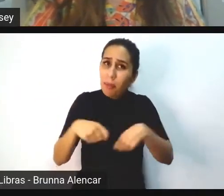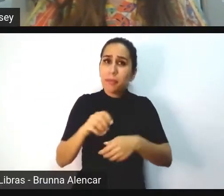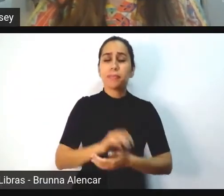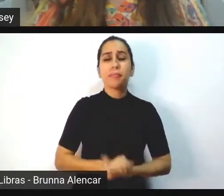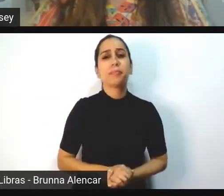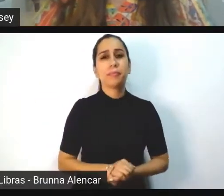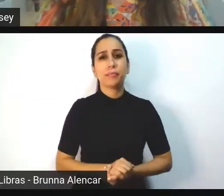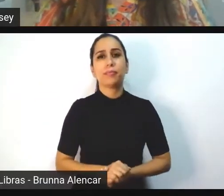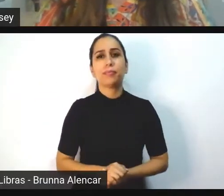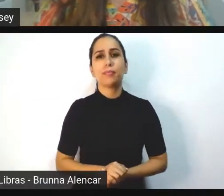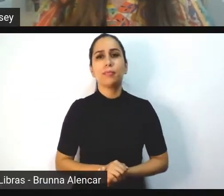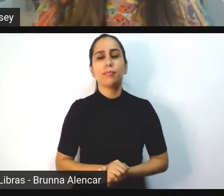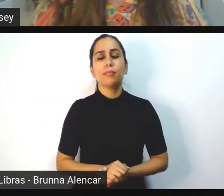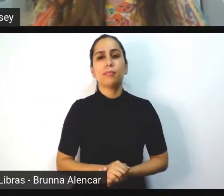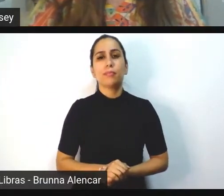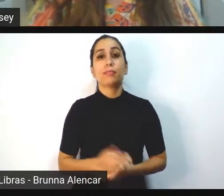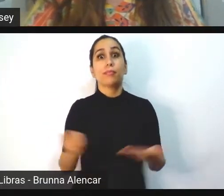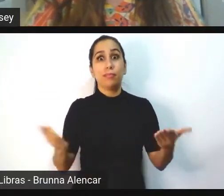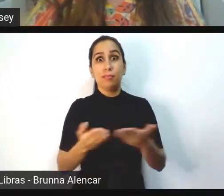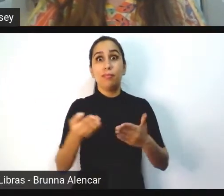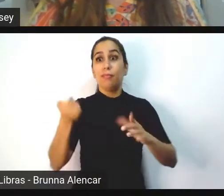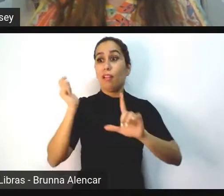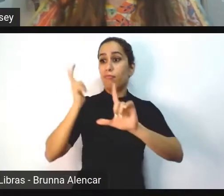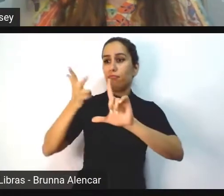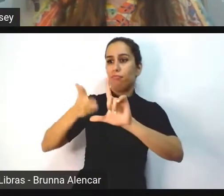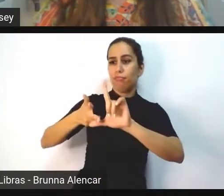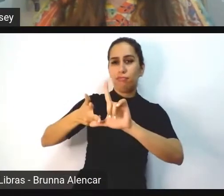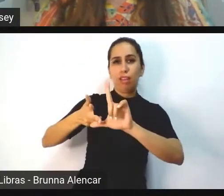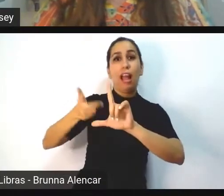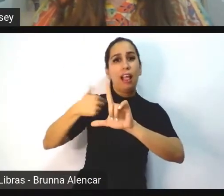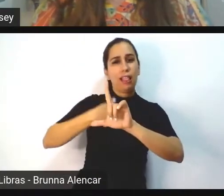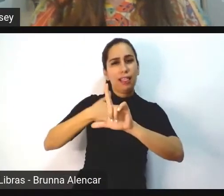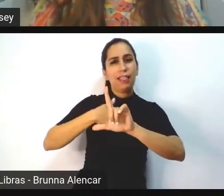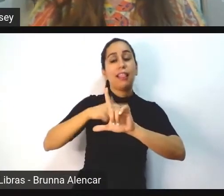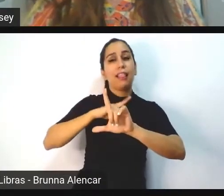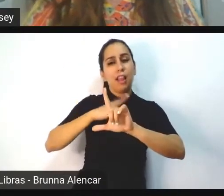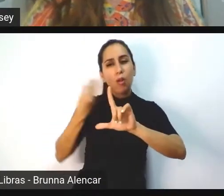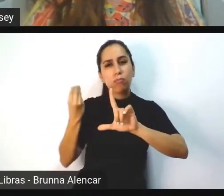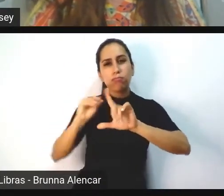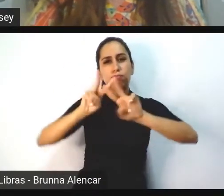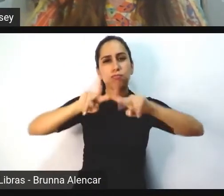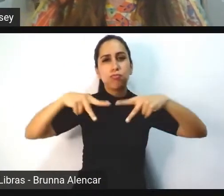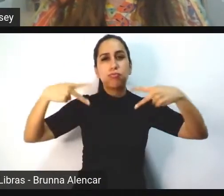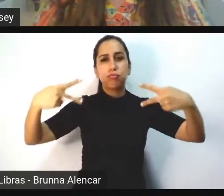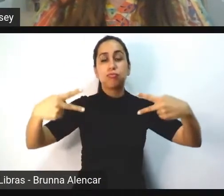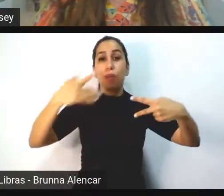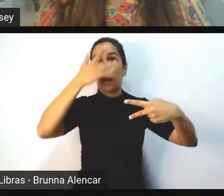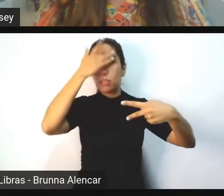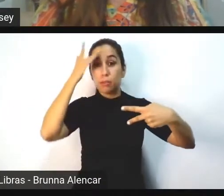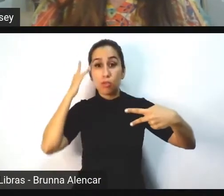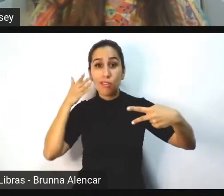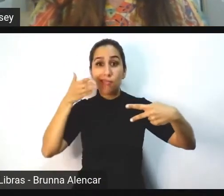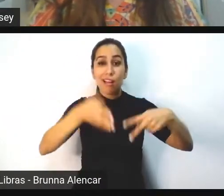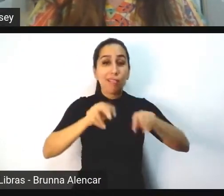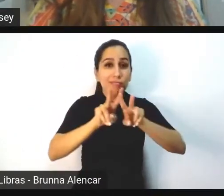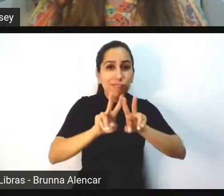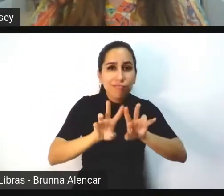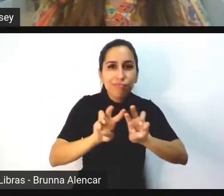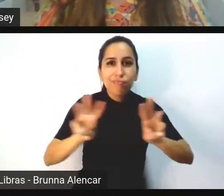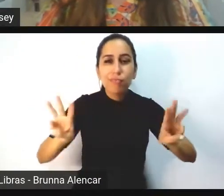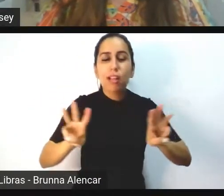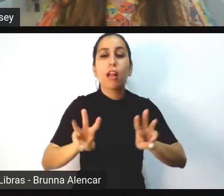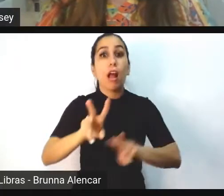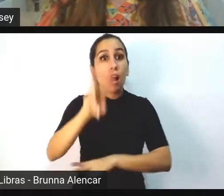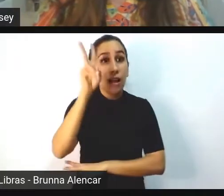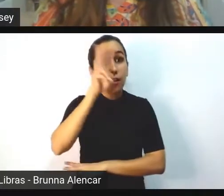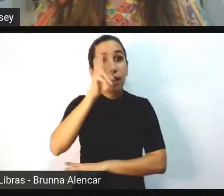né? Na descrição aí da live, eu deixei o link, né, para as pessoas acessarem. Lembrando que